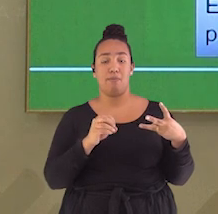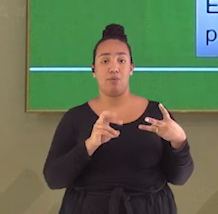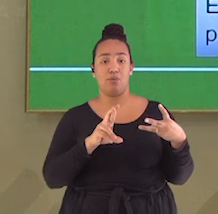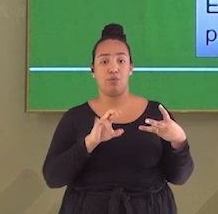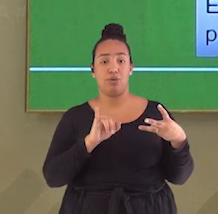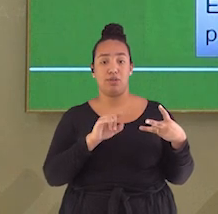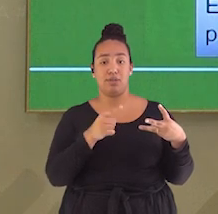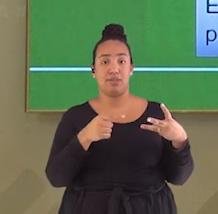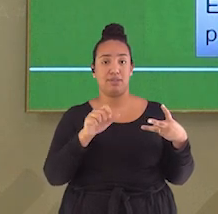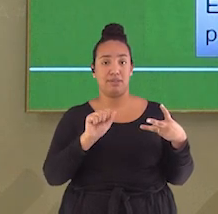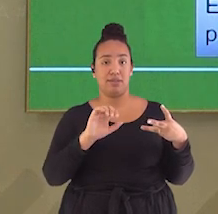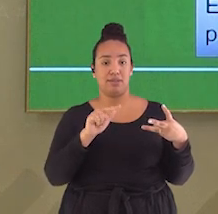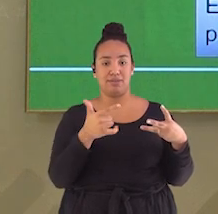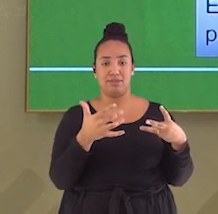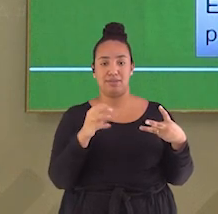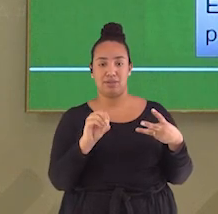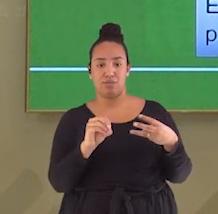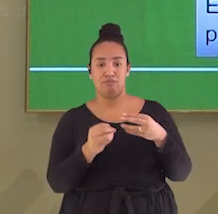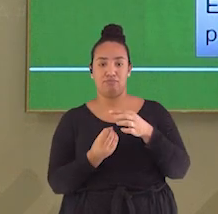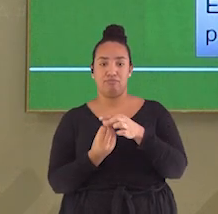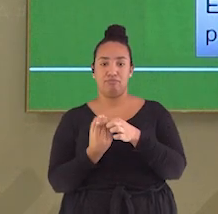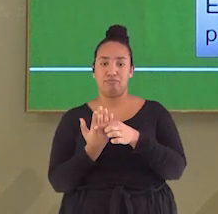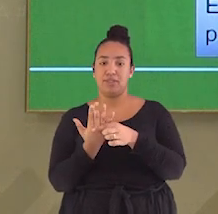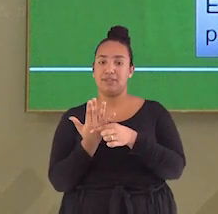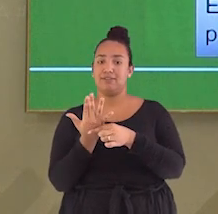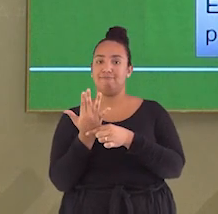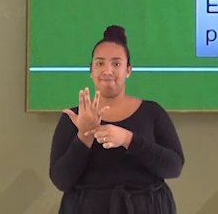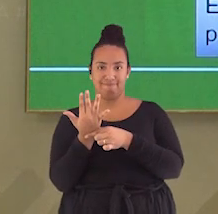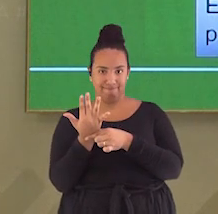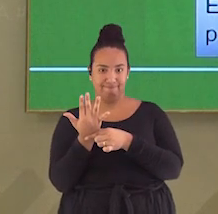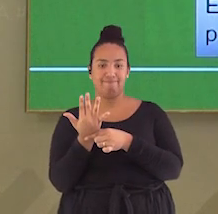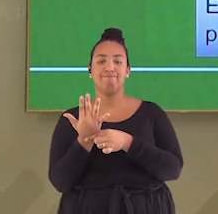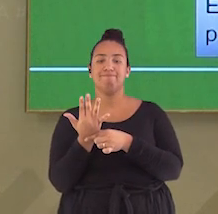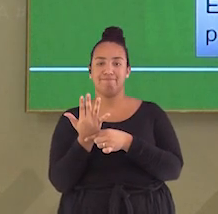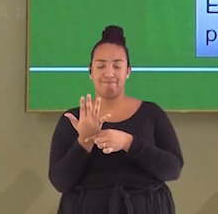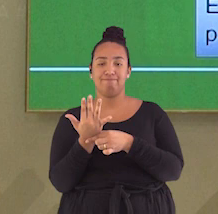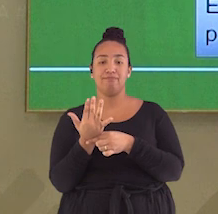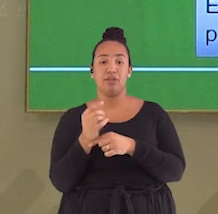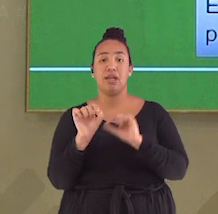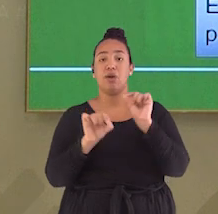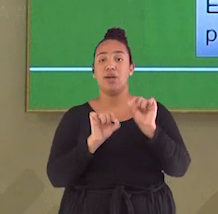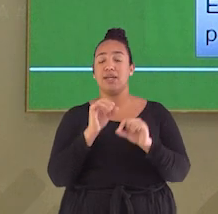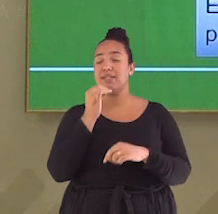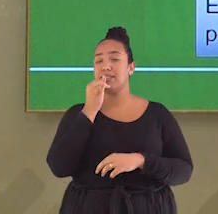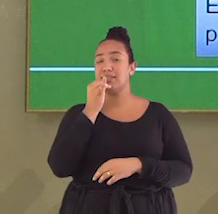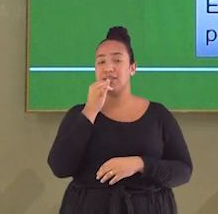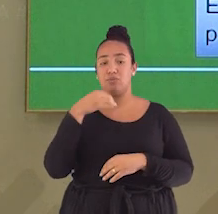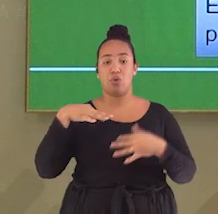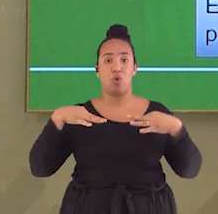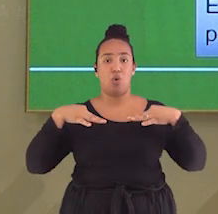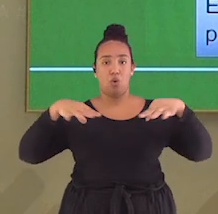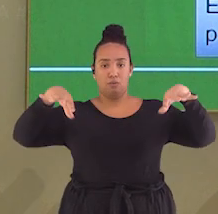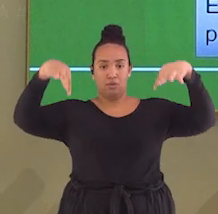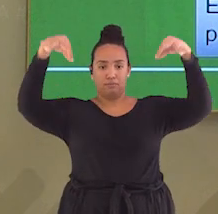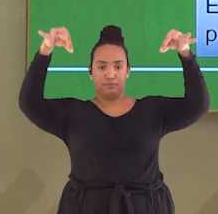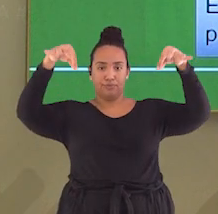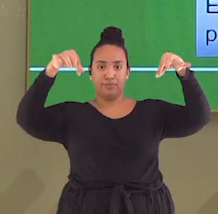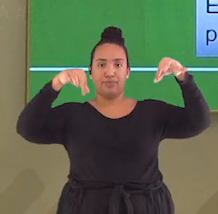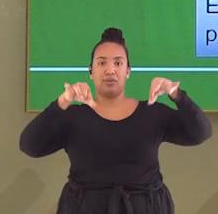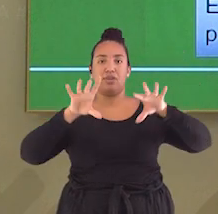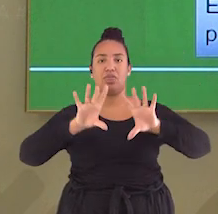Imagina aquelas roupas secando no varal. Ela seca porque a roupa está molhada, ela